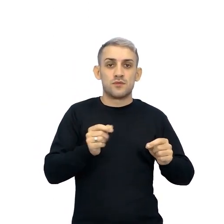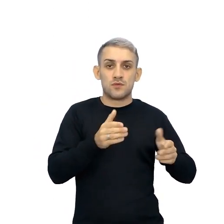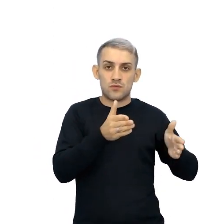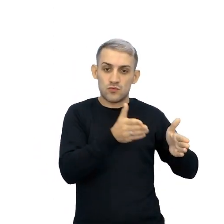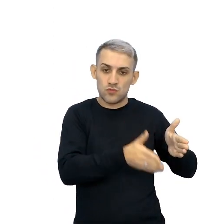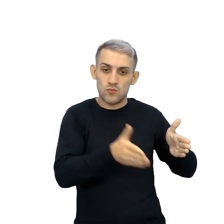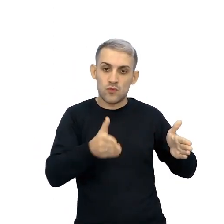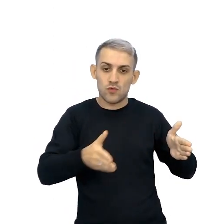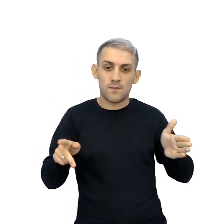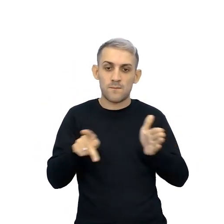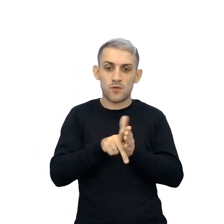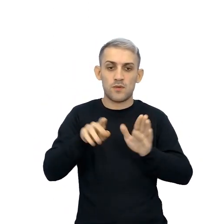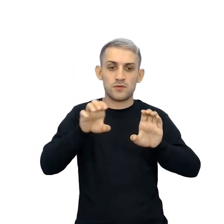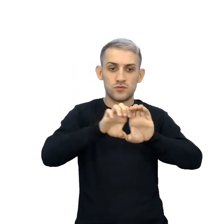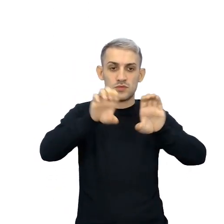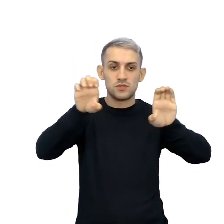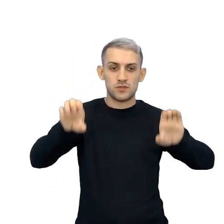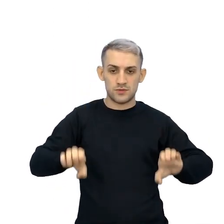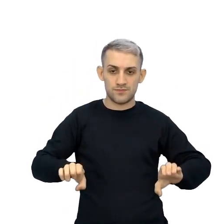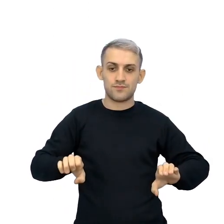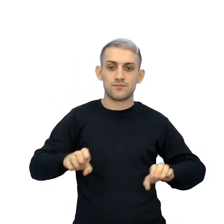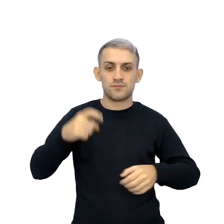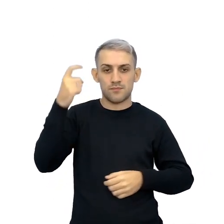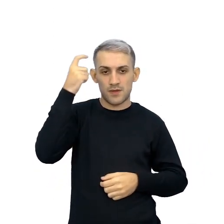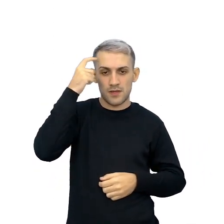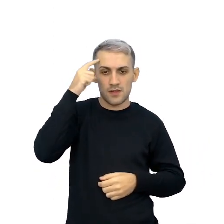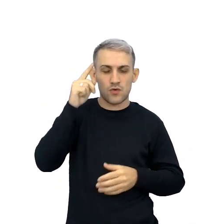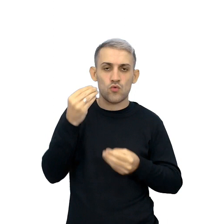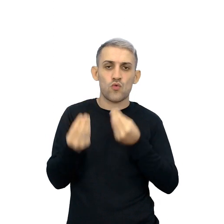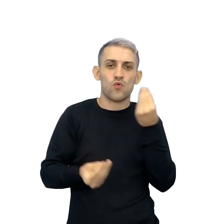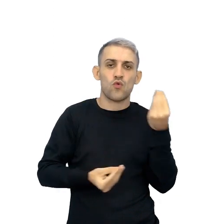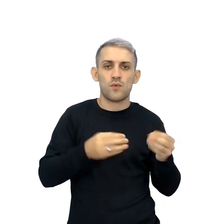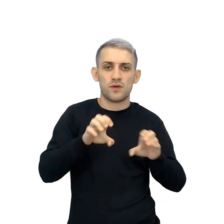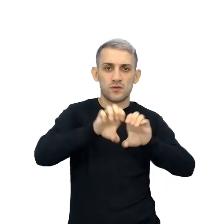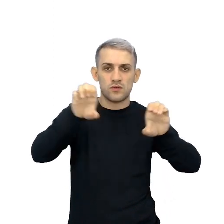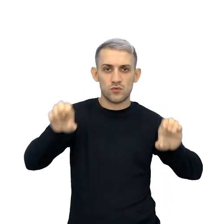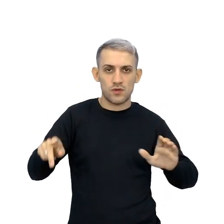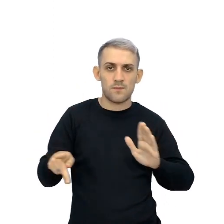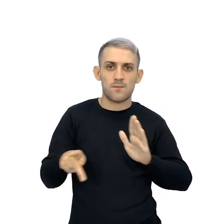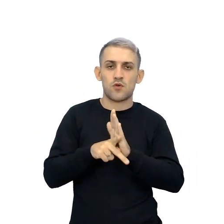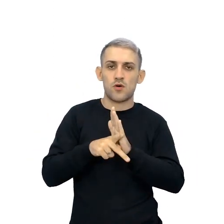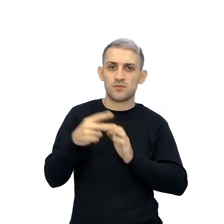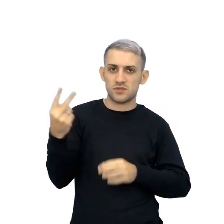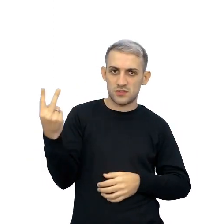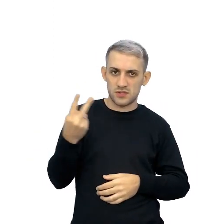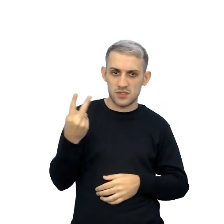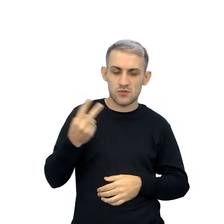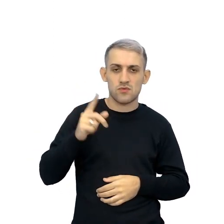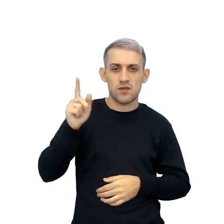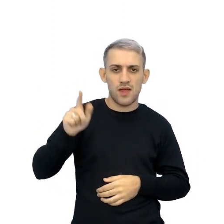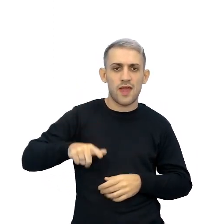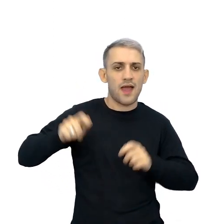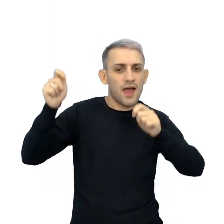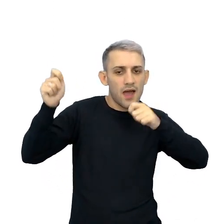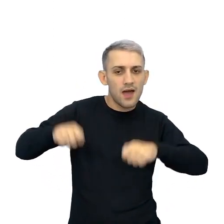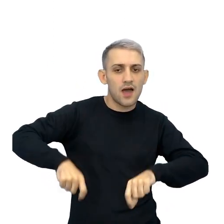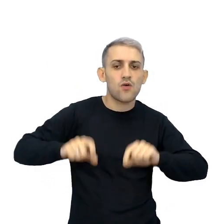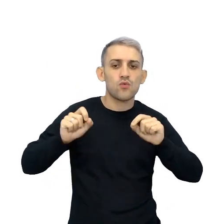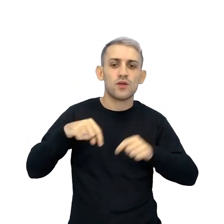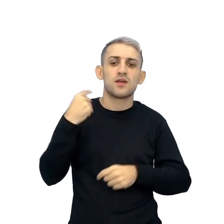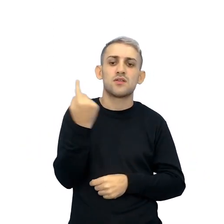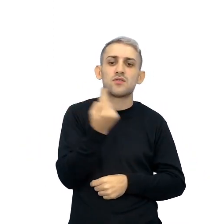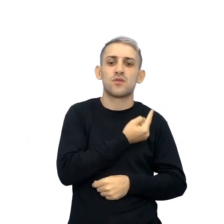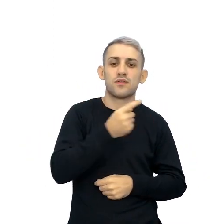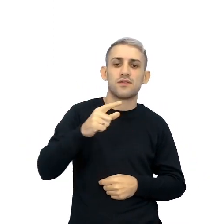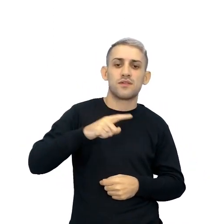da estruturação do raciocínio como uma estruturação do raciocínio duplo, né? Que é a capacidade que nós